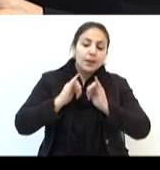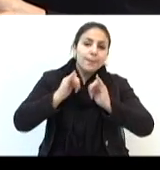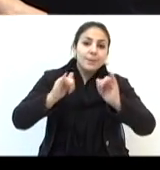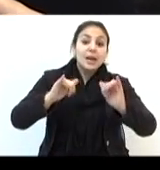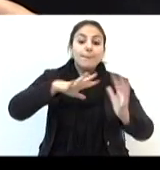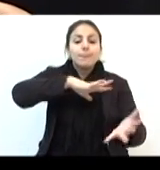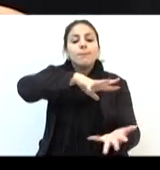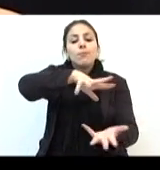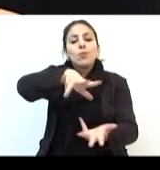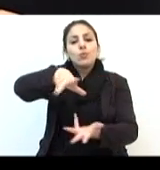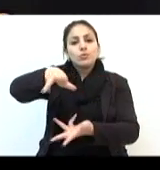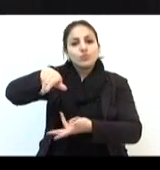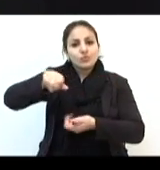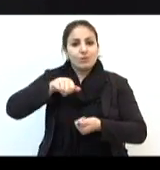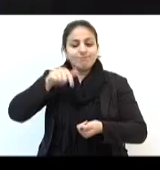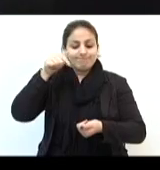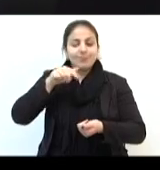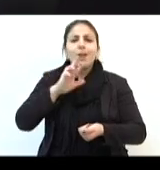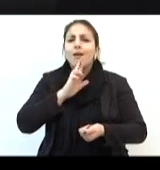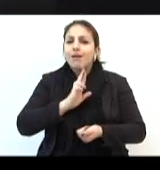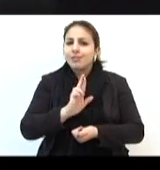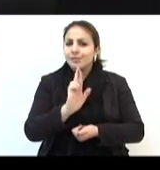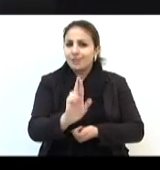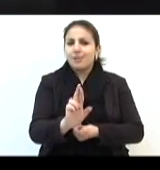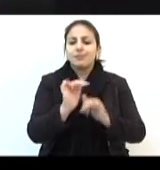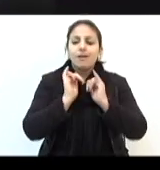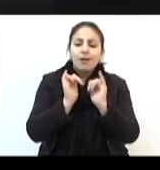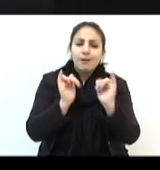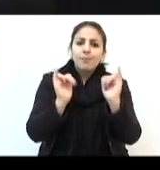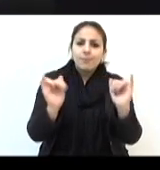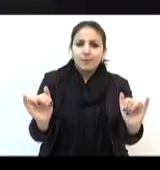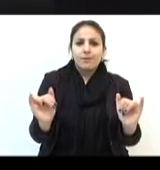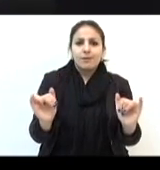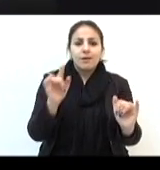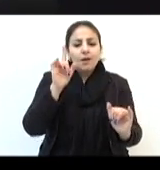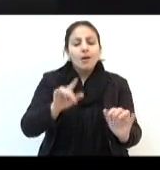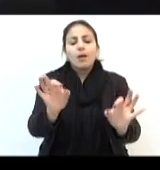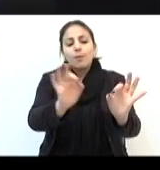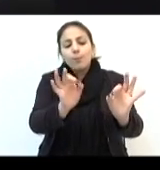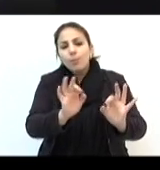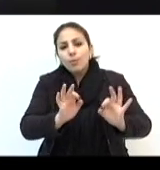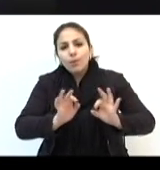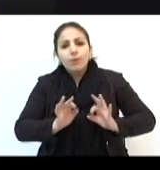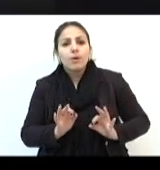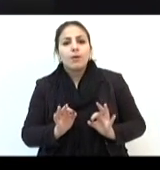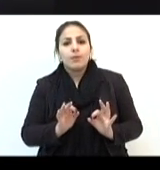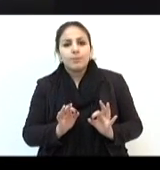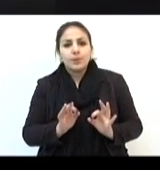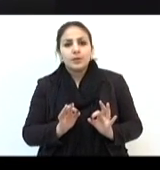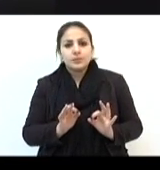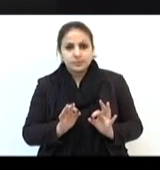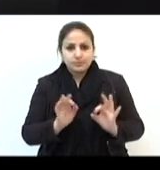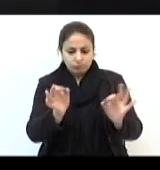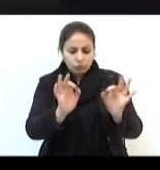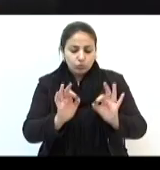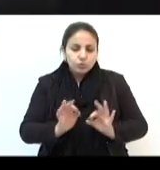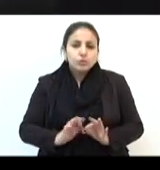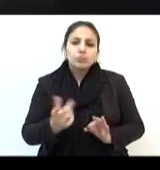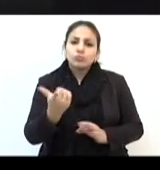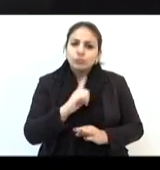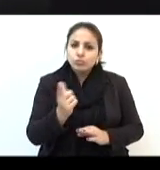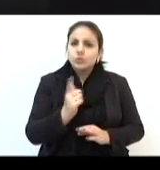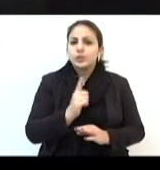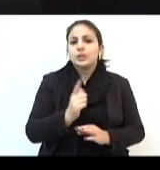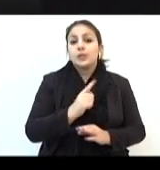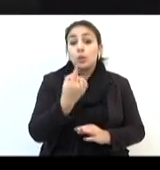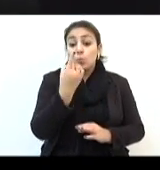campanha mundial. E o resultado dela, então, são, de fato, programas e projetos que